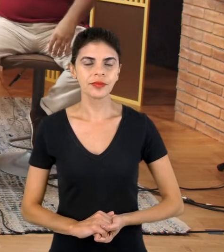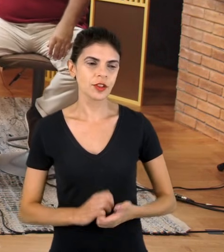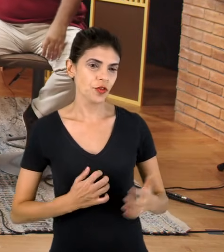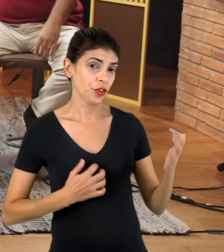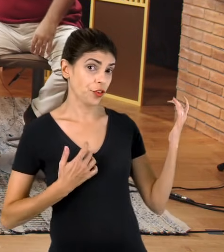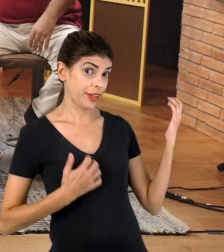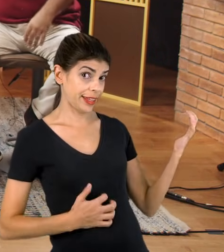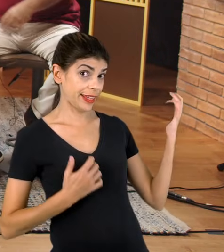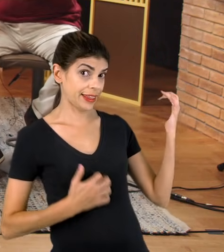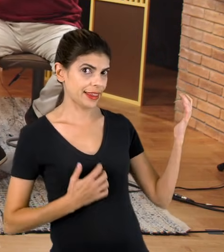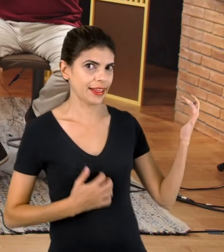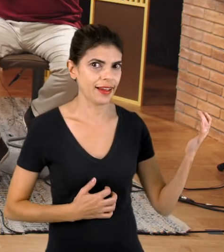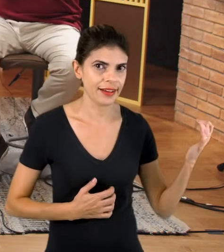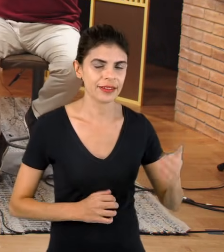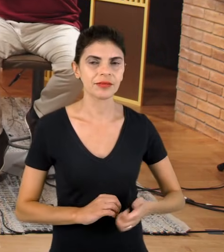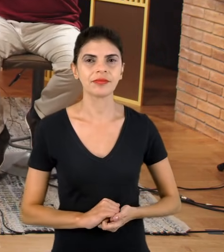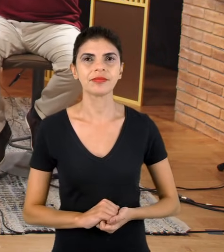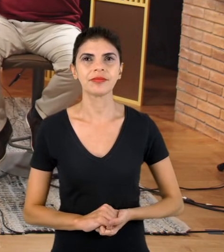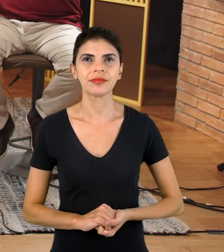Vou tocar com essa guitarra linda aqui, cara.